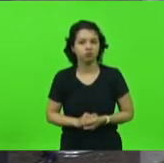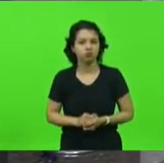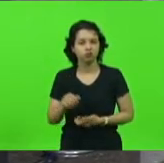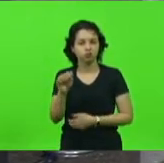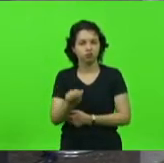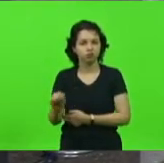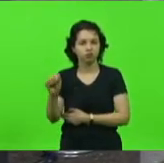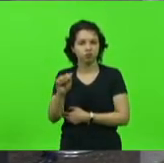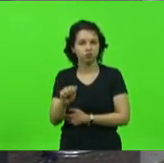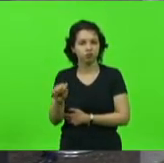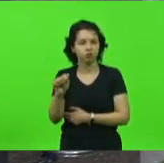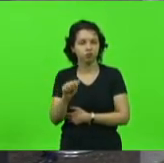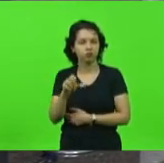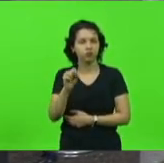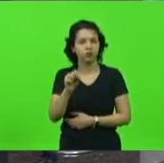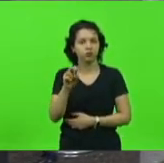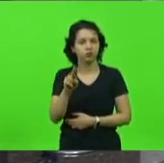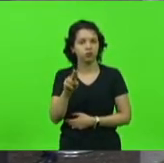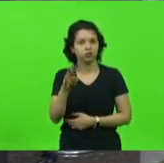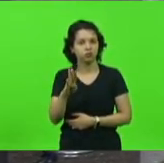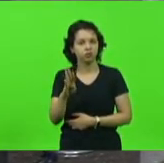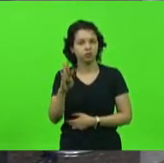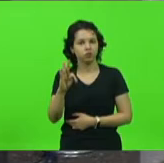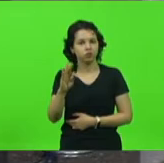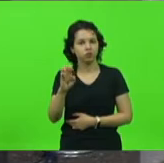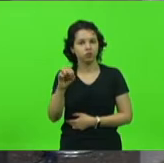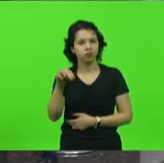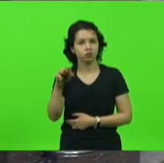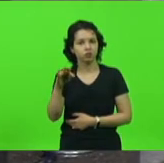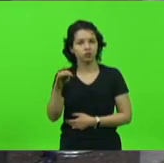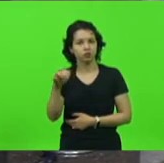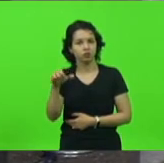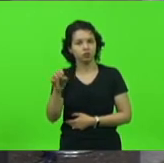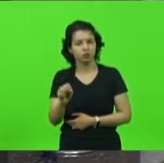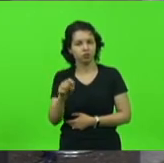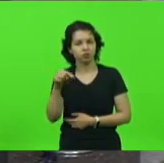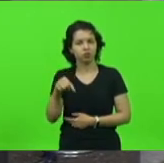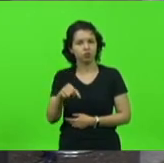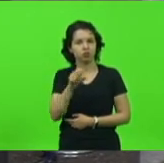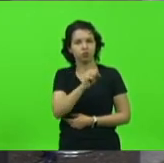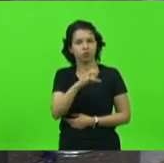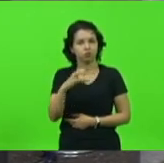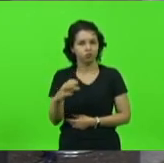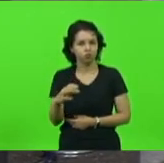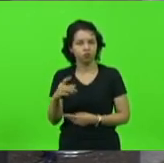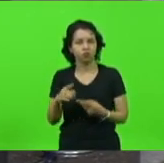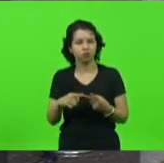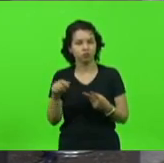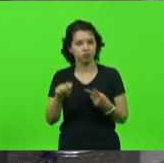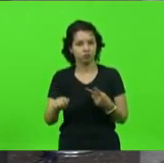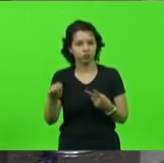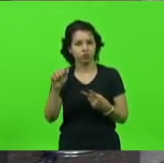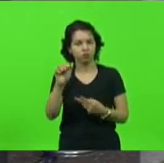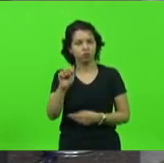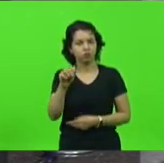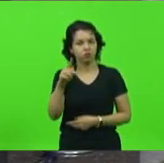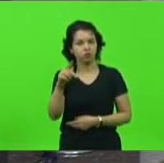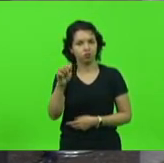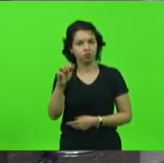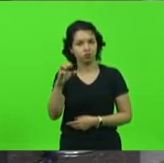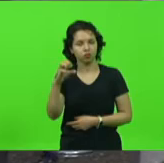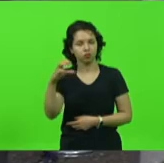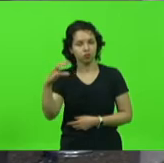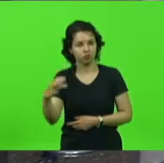Associação de Subtenentes Militares Estaduais de Santa Catarina, outra associação, a APASC, Associação